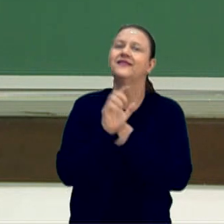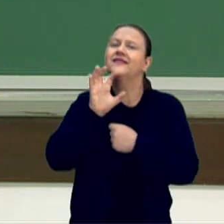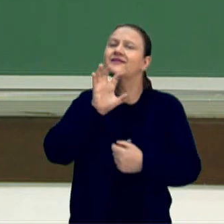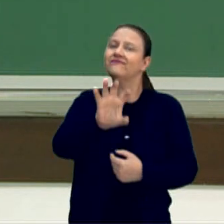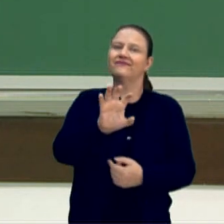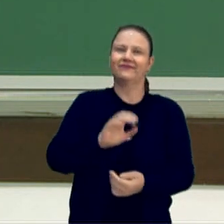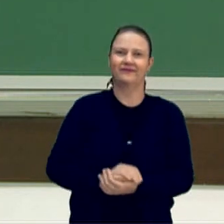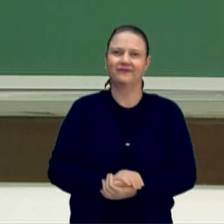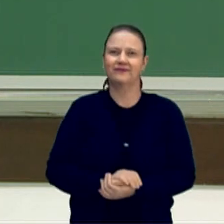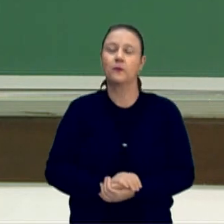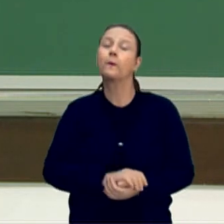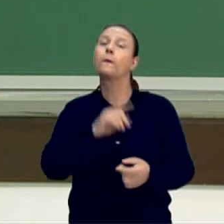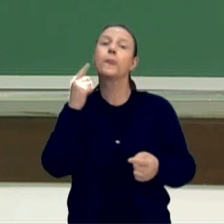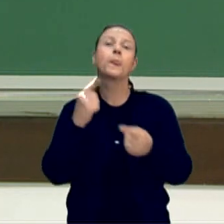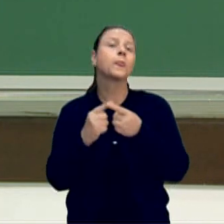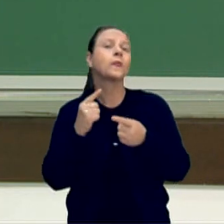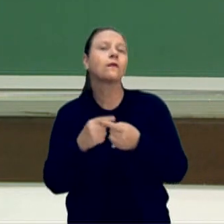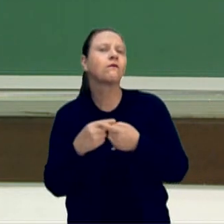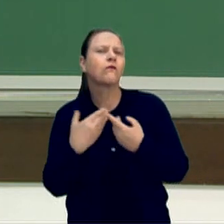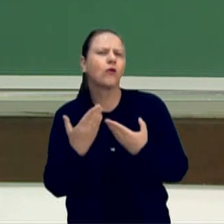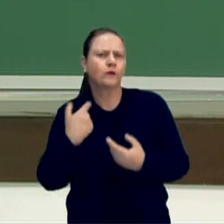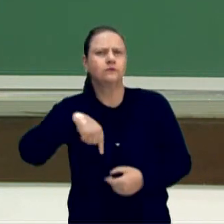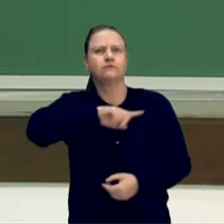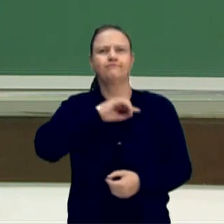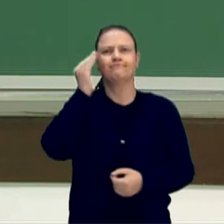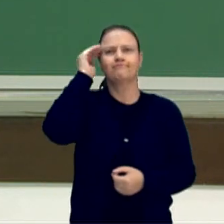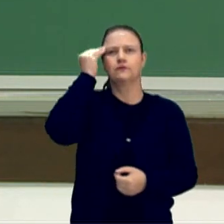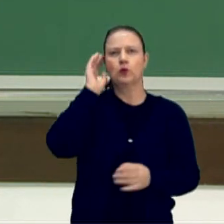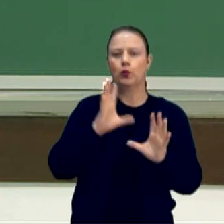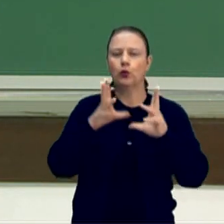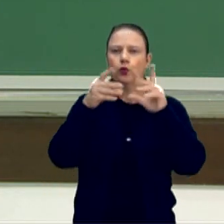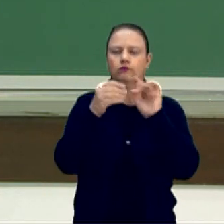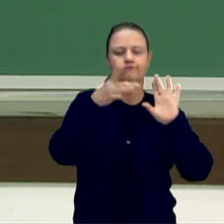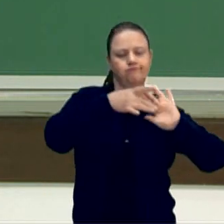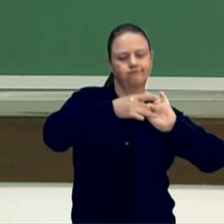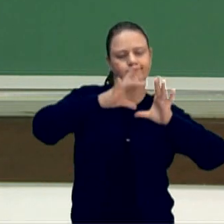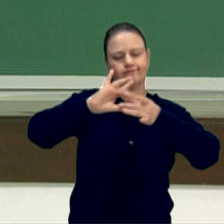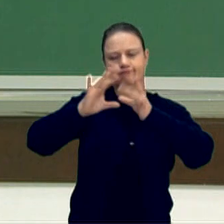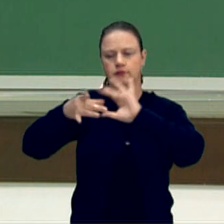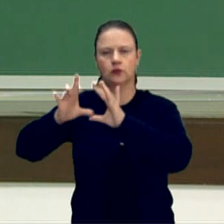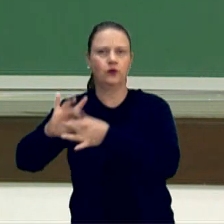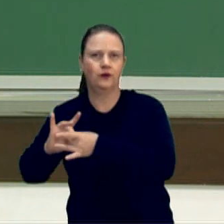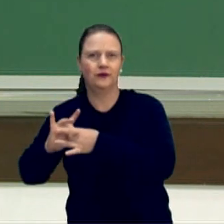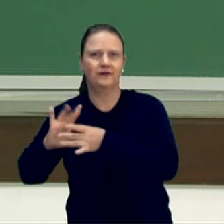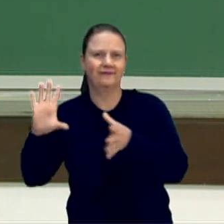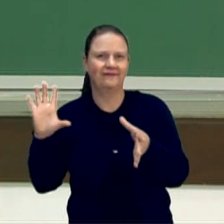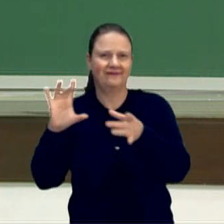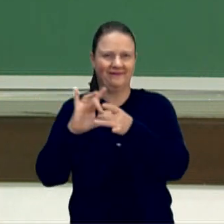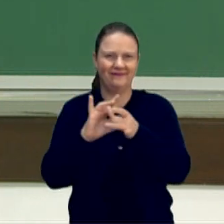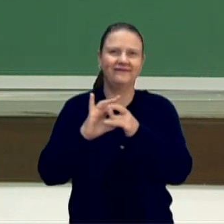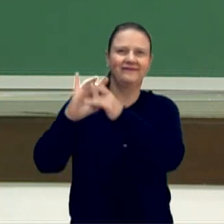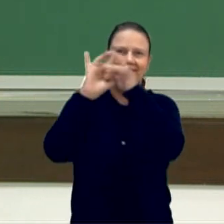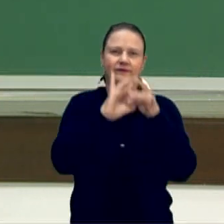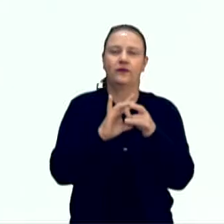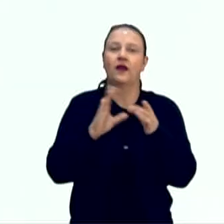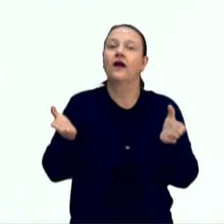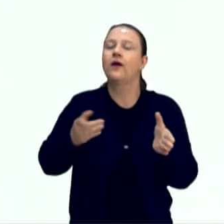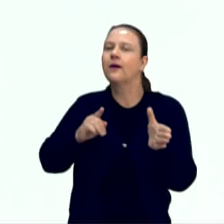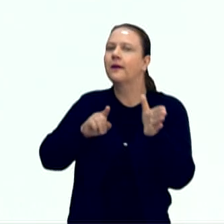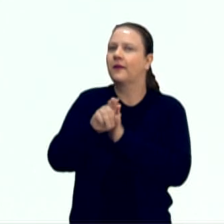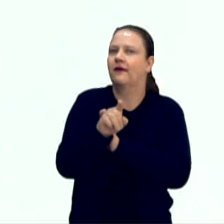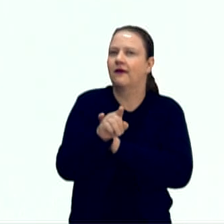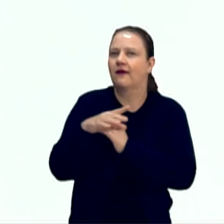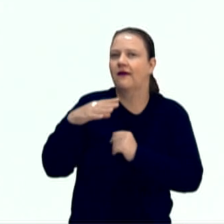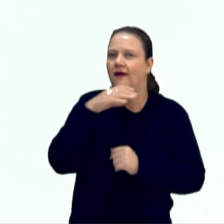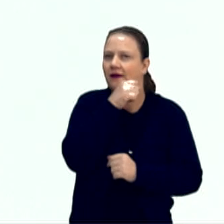essa, é justamente nós entendermos que tudo está interligado, tá? Vamos fazer um quiz junto aí,